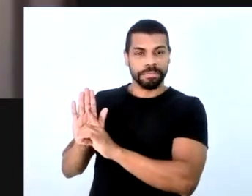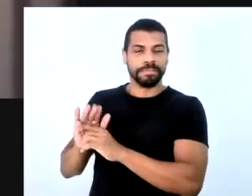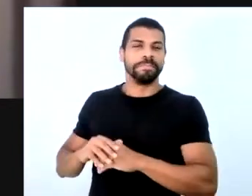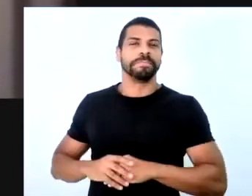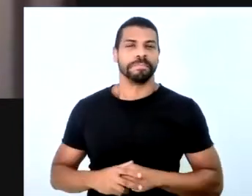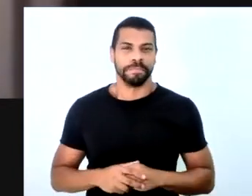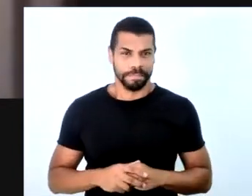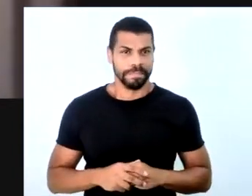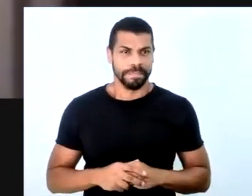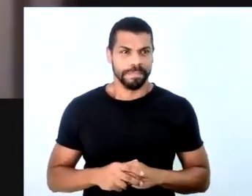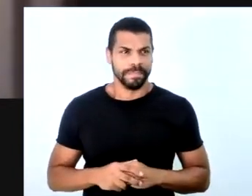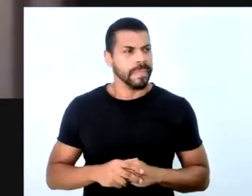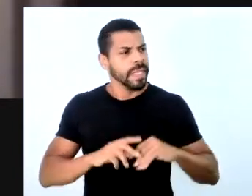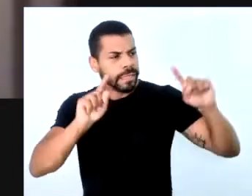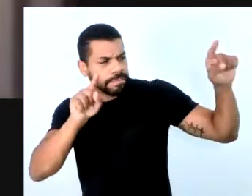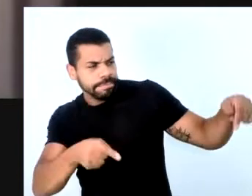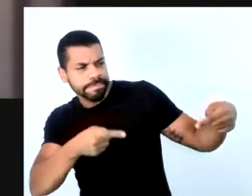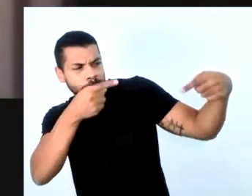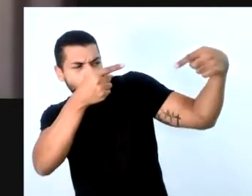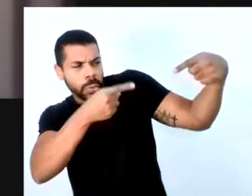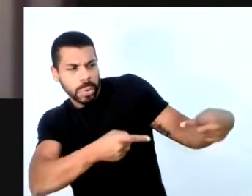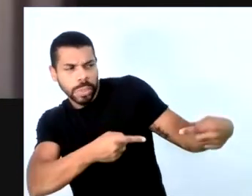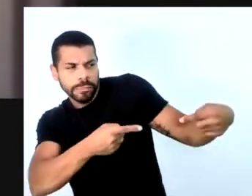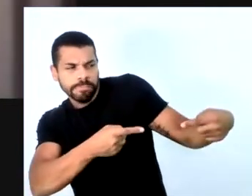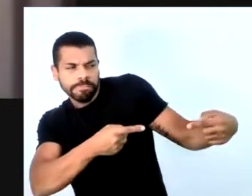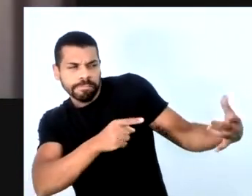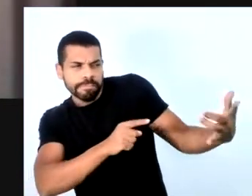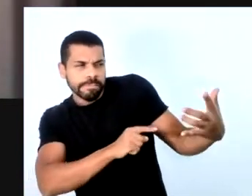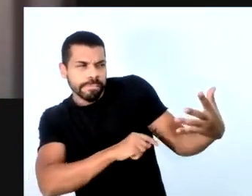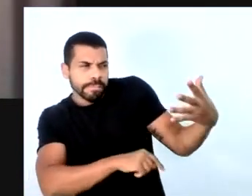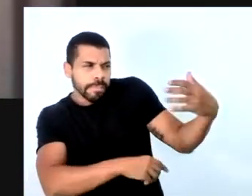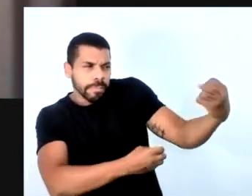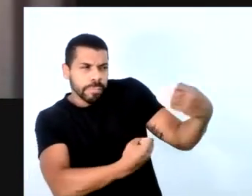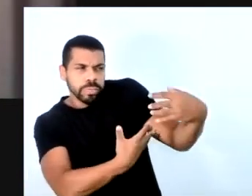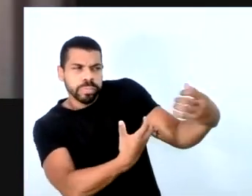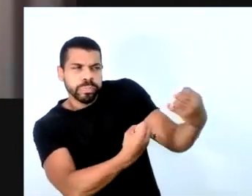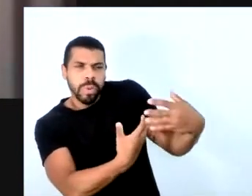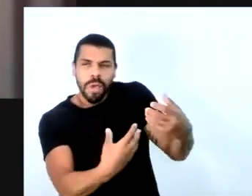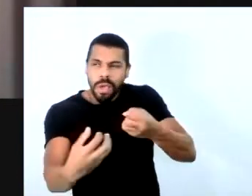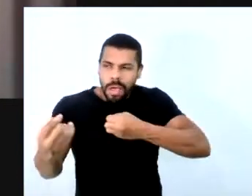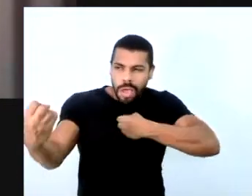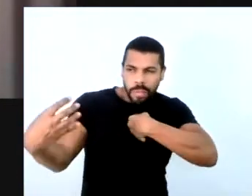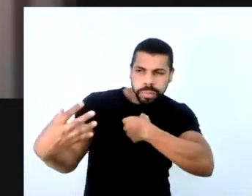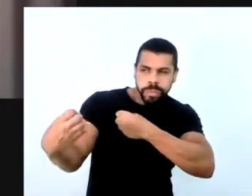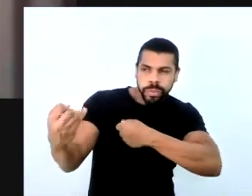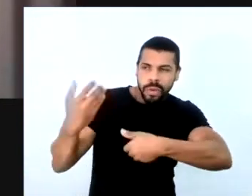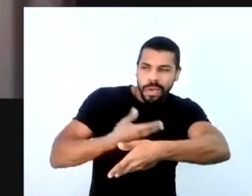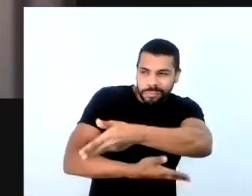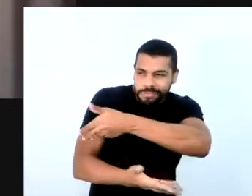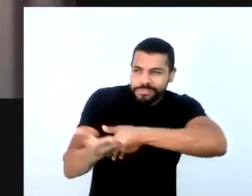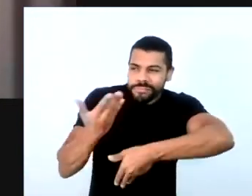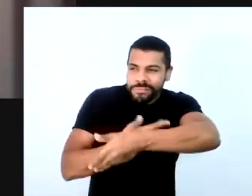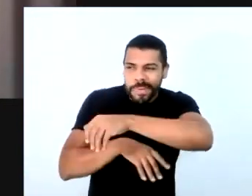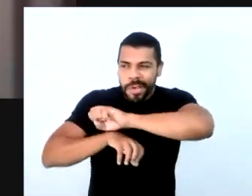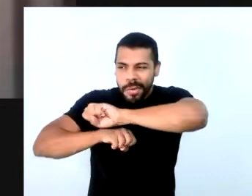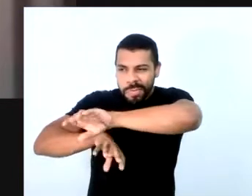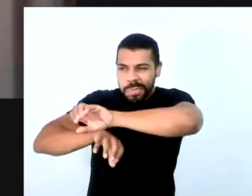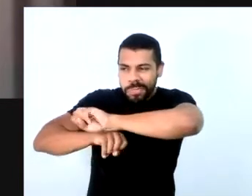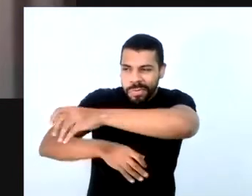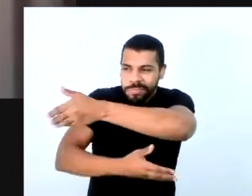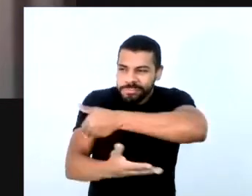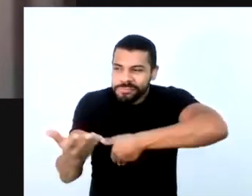Eu gosto de trabalhar com diretores que me desafiem, sabe? Que me ensinem num processo